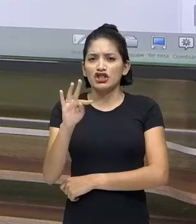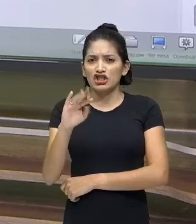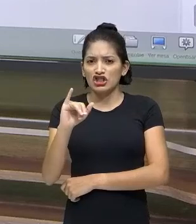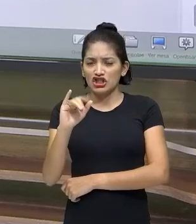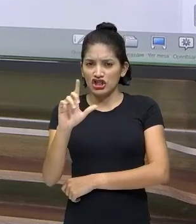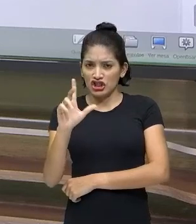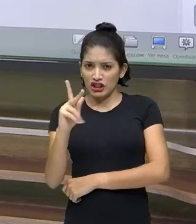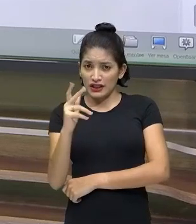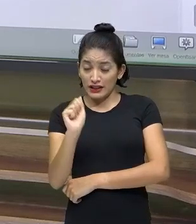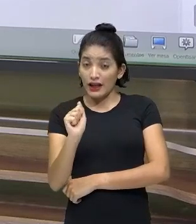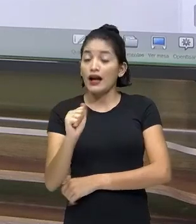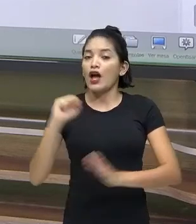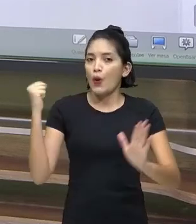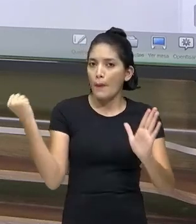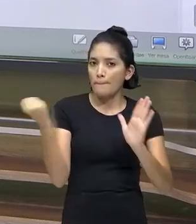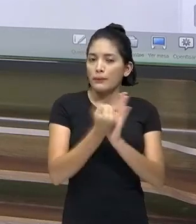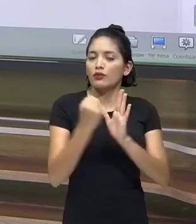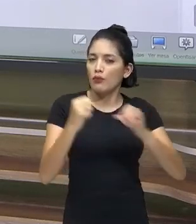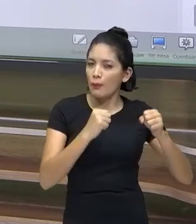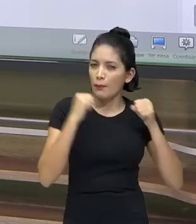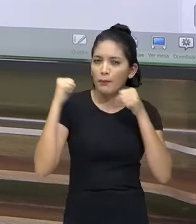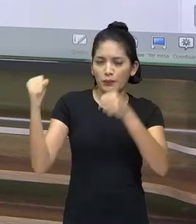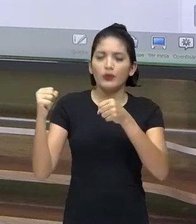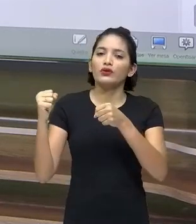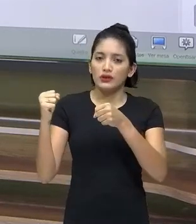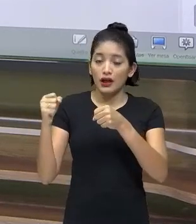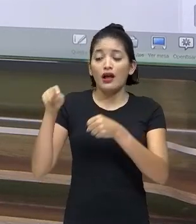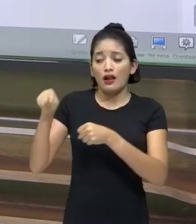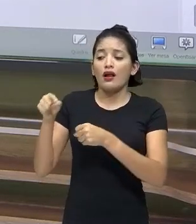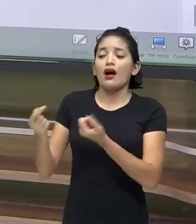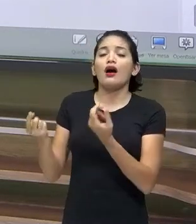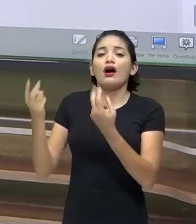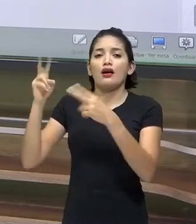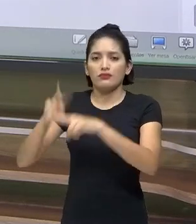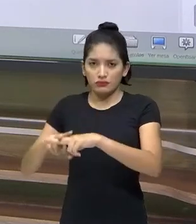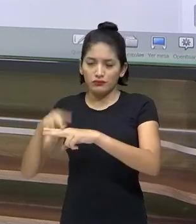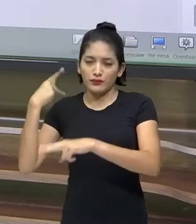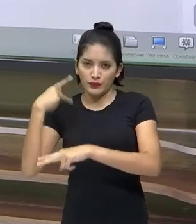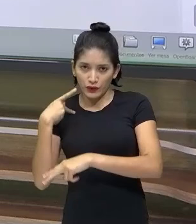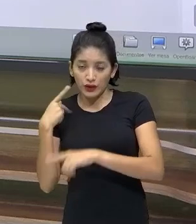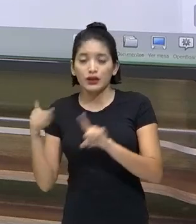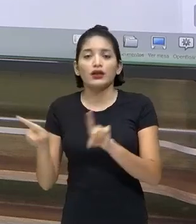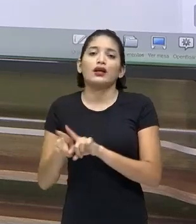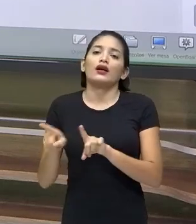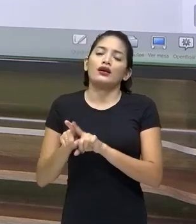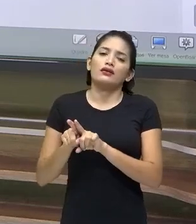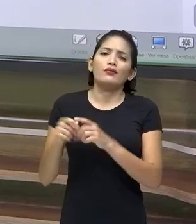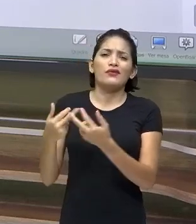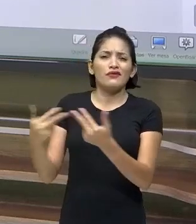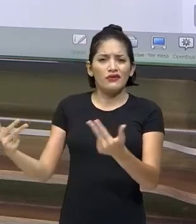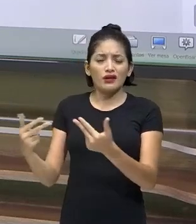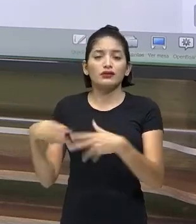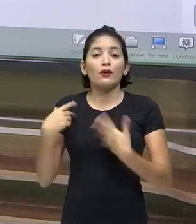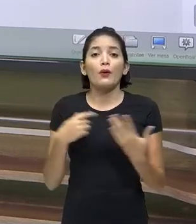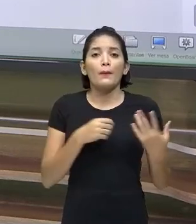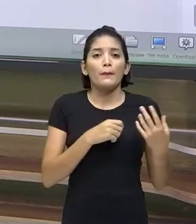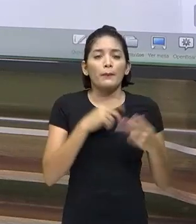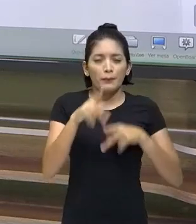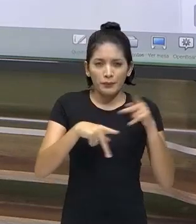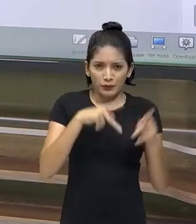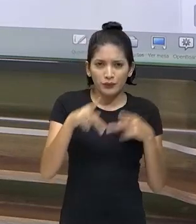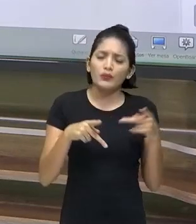aquele símbolo de poder. Lá ficavam os prisioneiros políticos, lá ficava o armamento. E quando o povo vem com